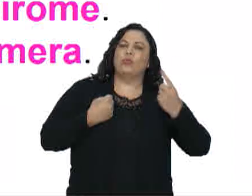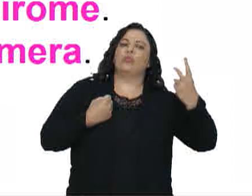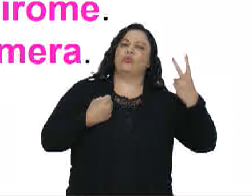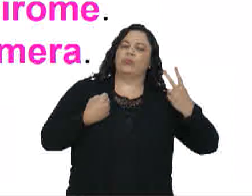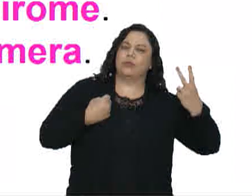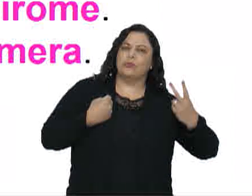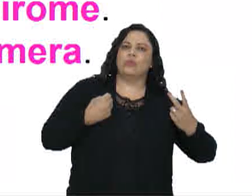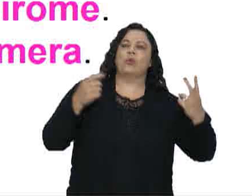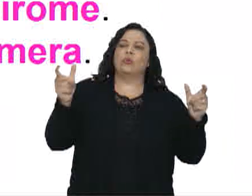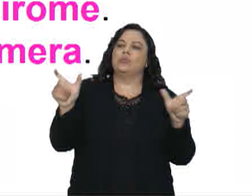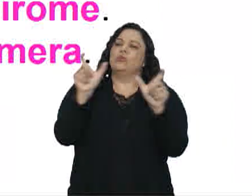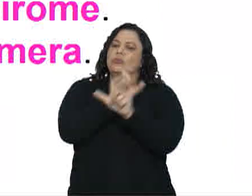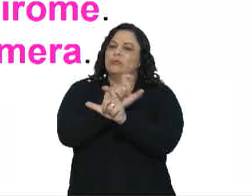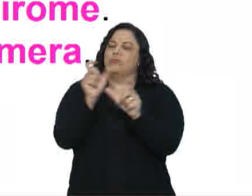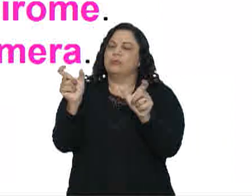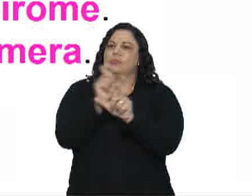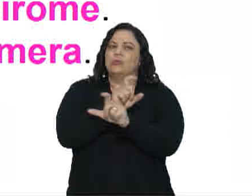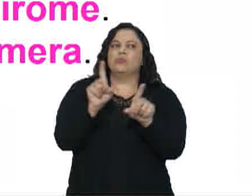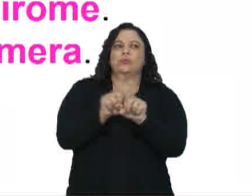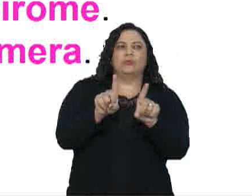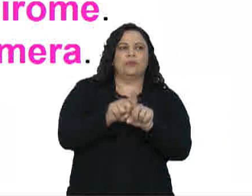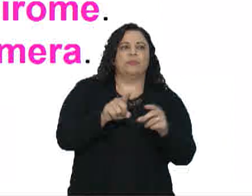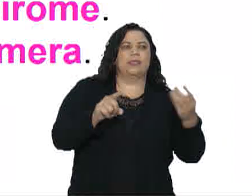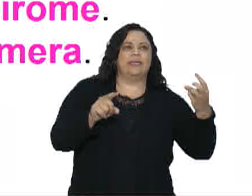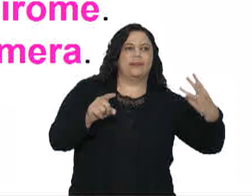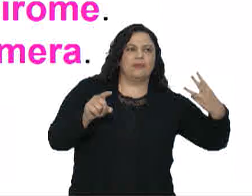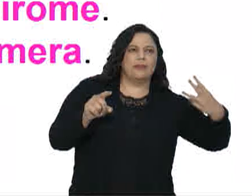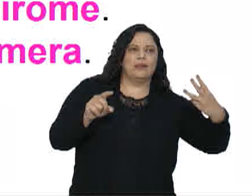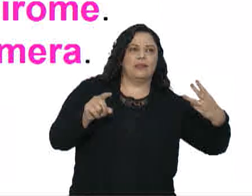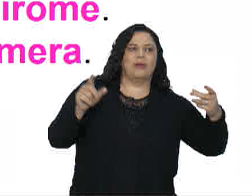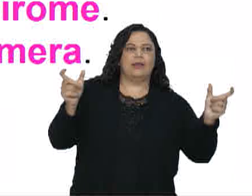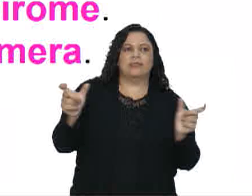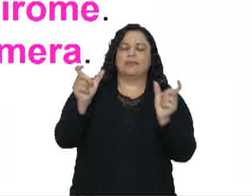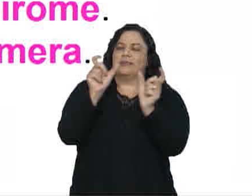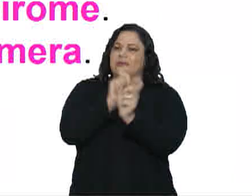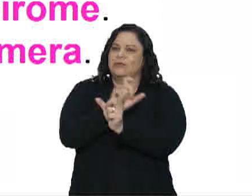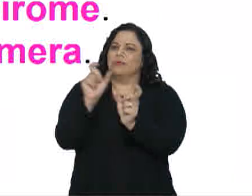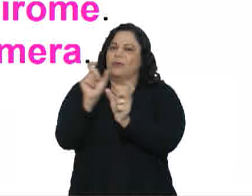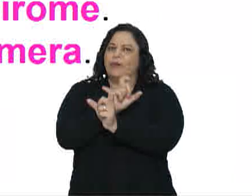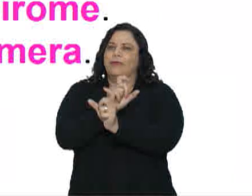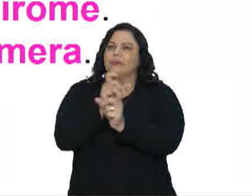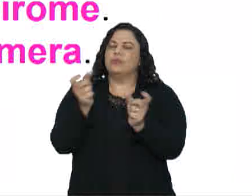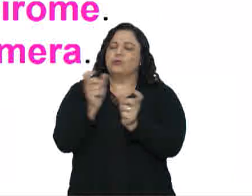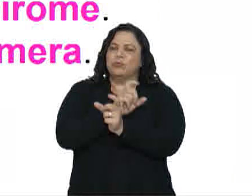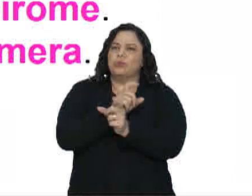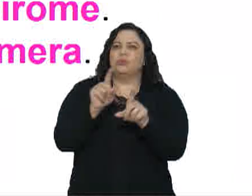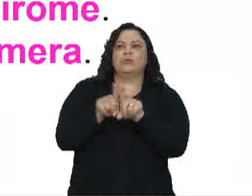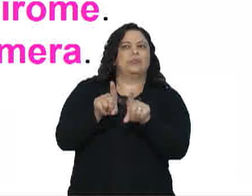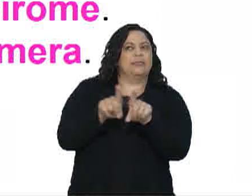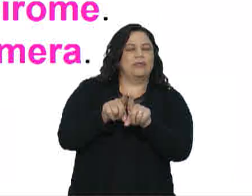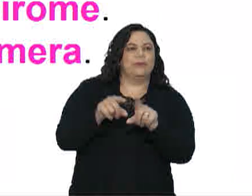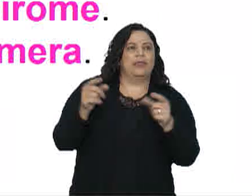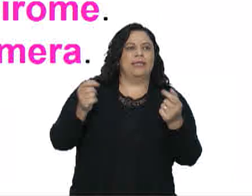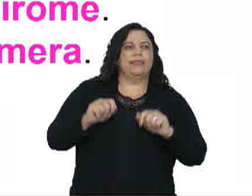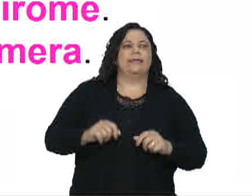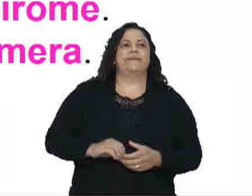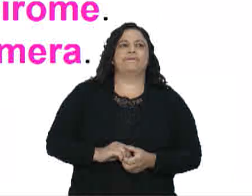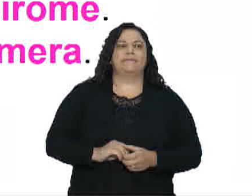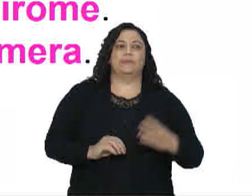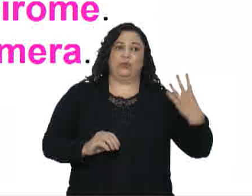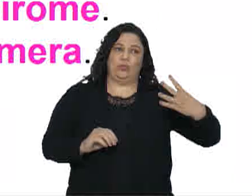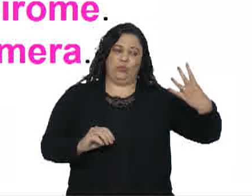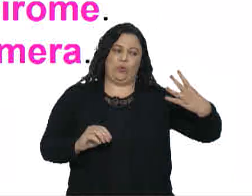va a comer. Aguacate por palta. Vamos a escribir. Substituímos bolígrafo por